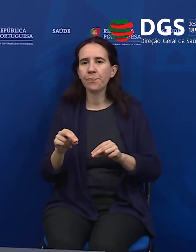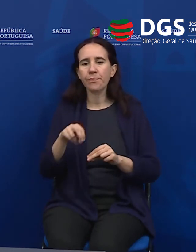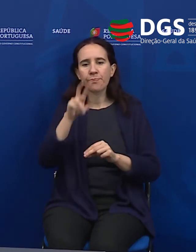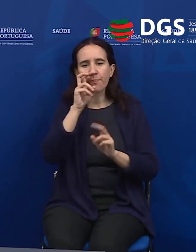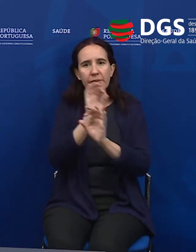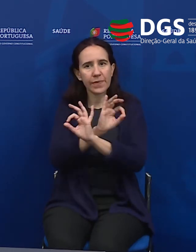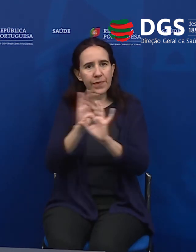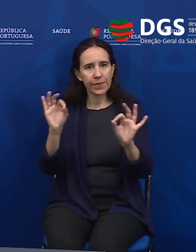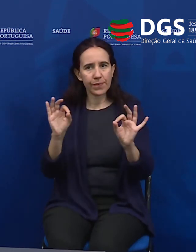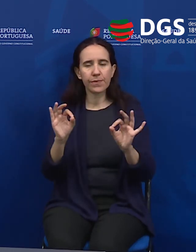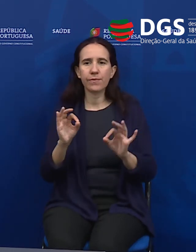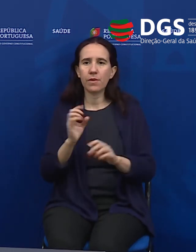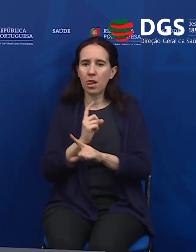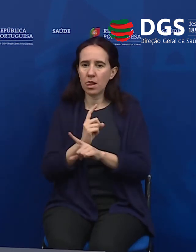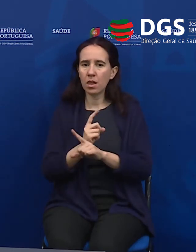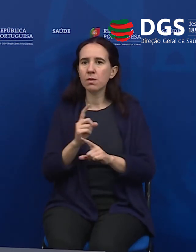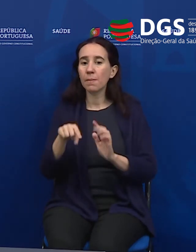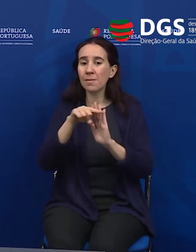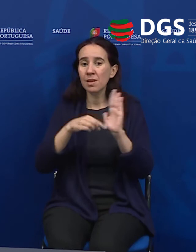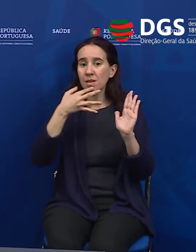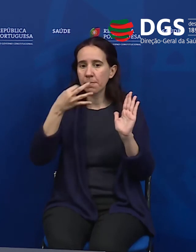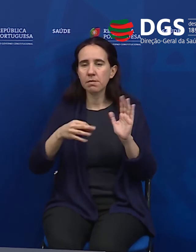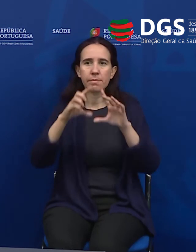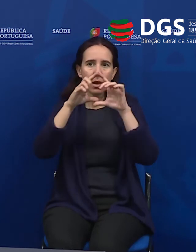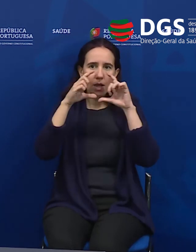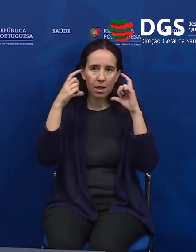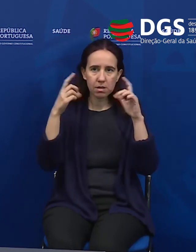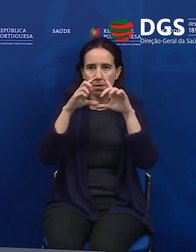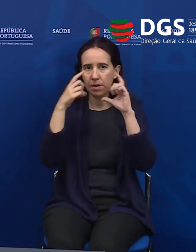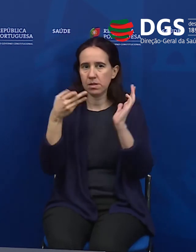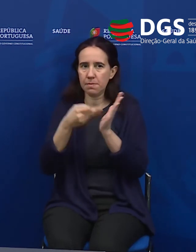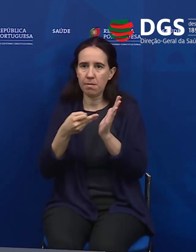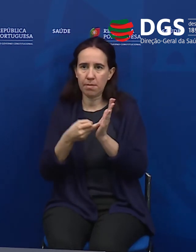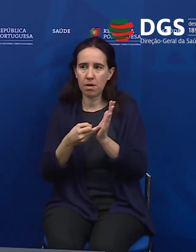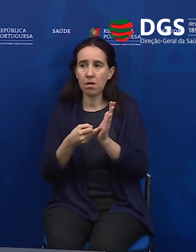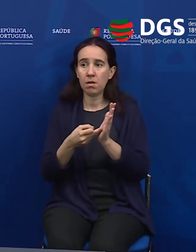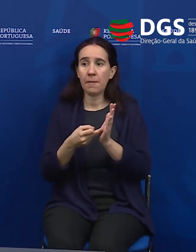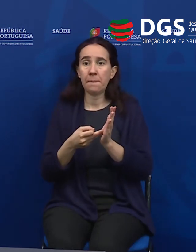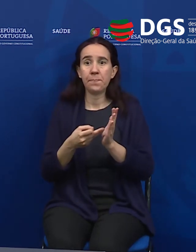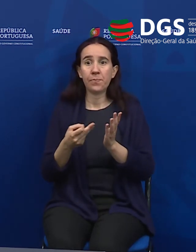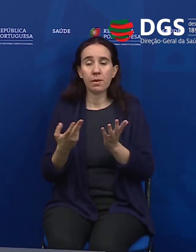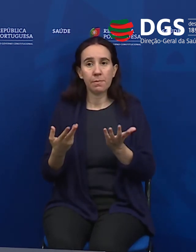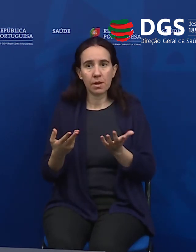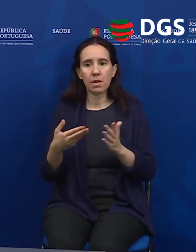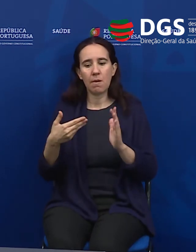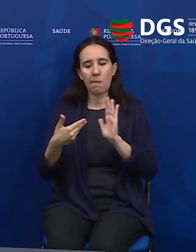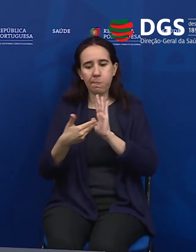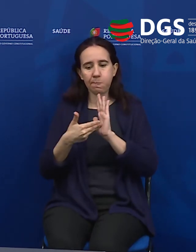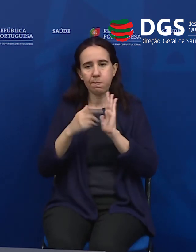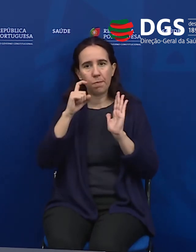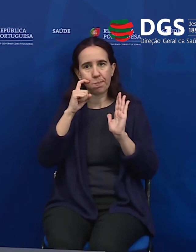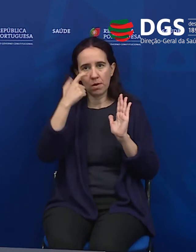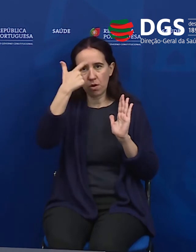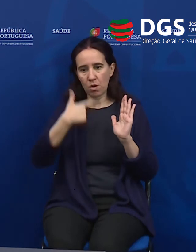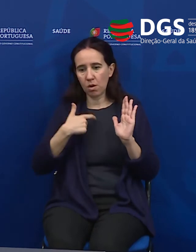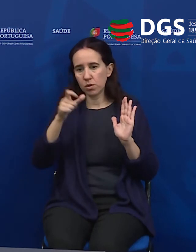etiqueta respiratória, portanto, todas as medidas, máscara, a utilização de máscara para usar uma barreira entre